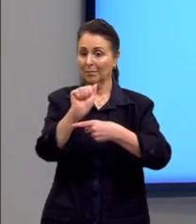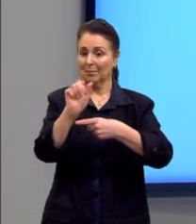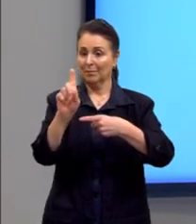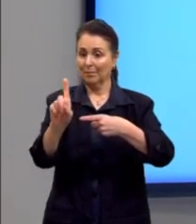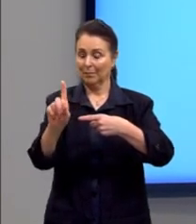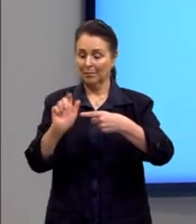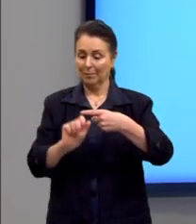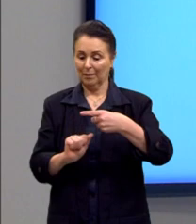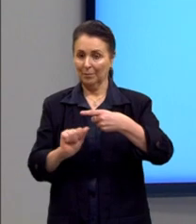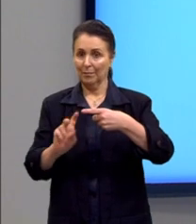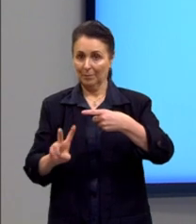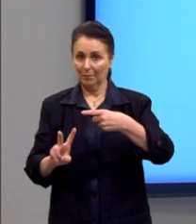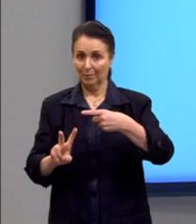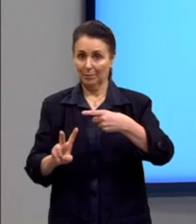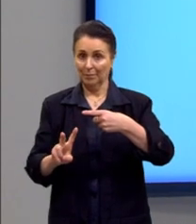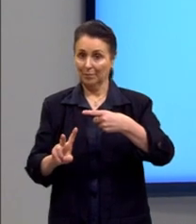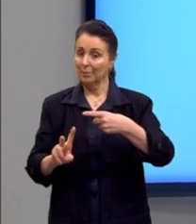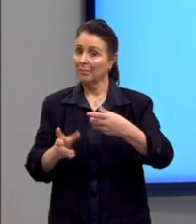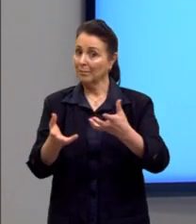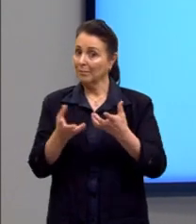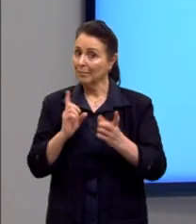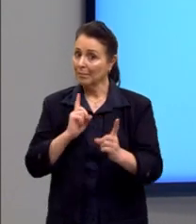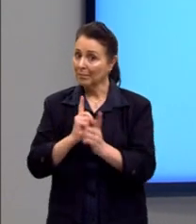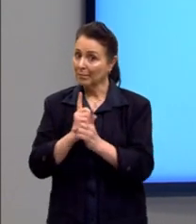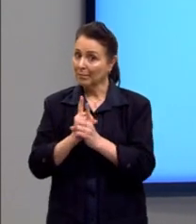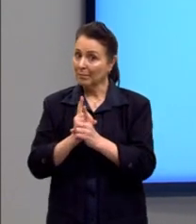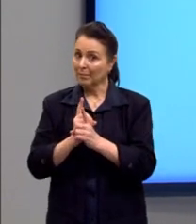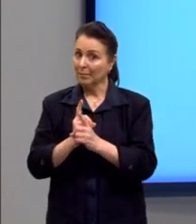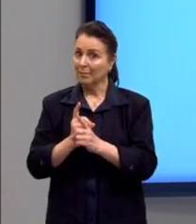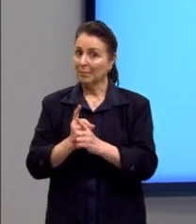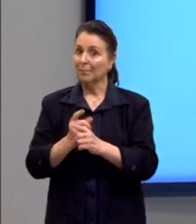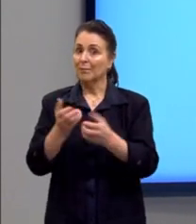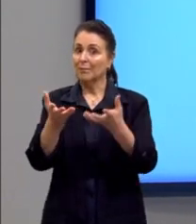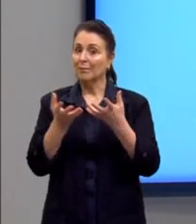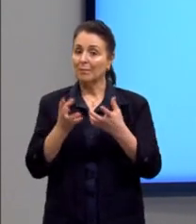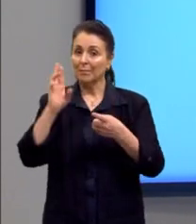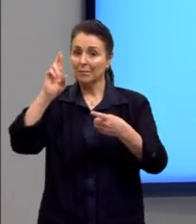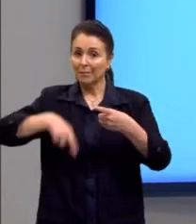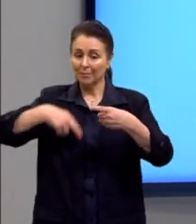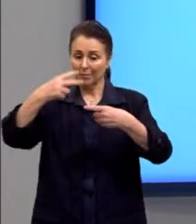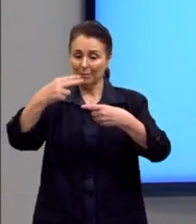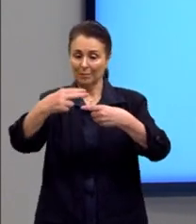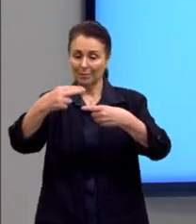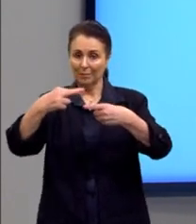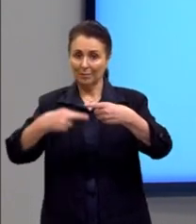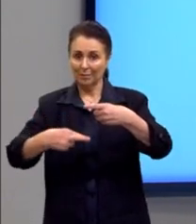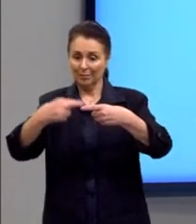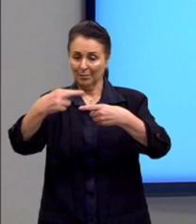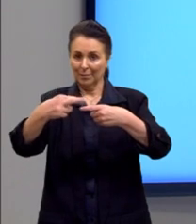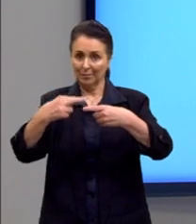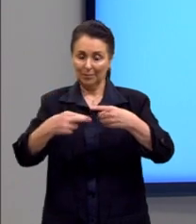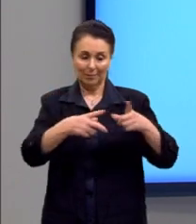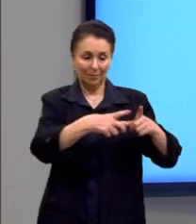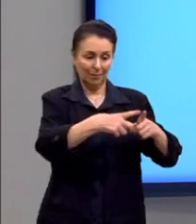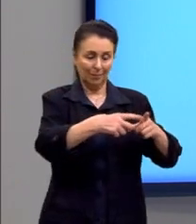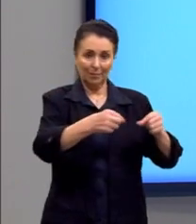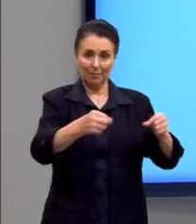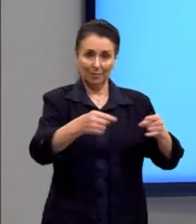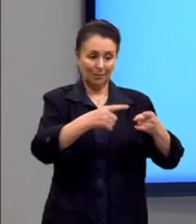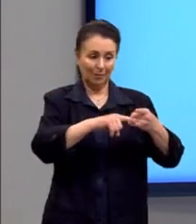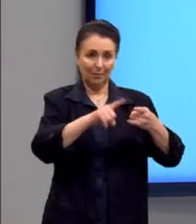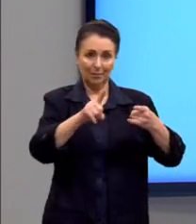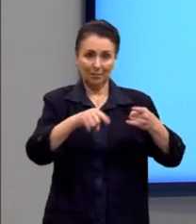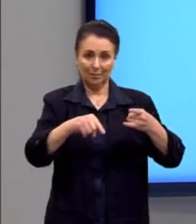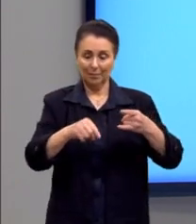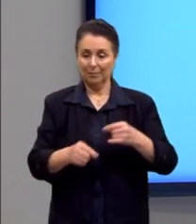1 sobre o a dois que eu buscava porque eu queria a razão entre as amplitudes do Japão que nós chamamos